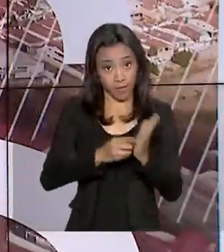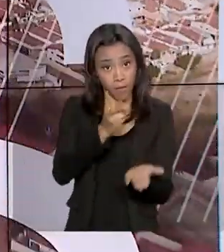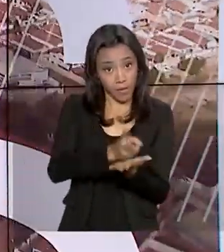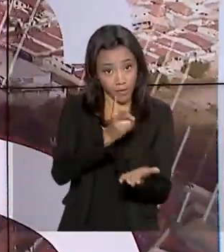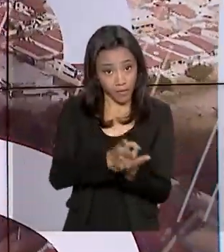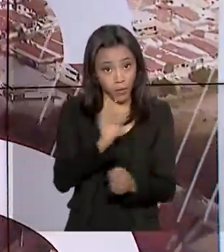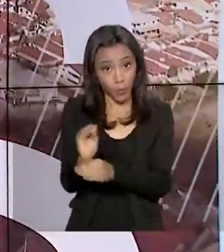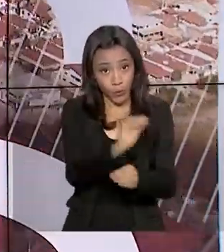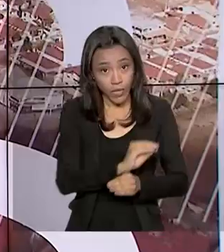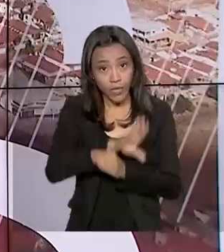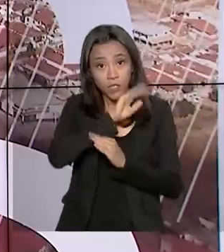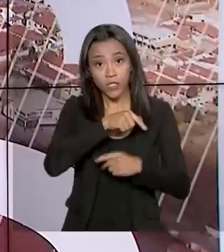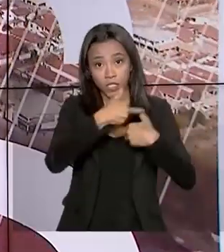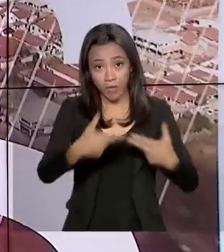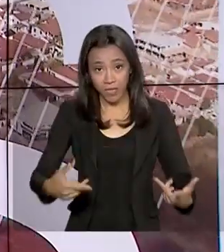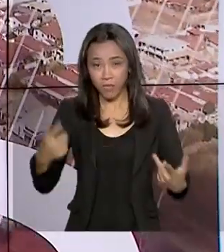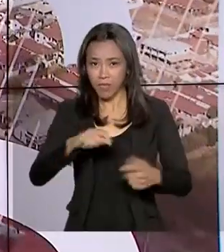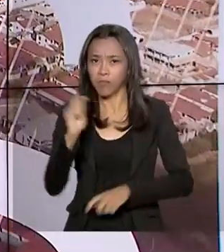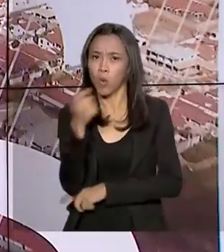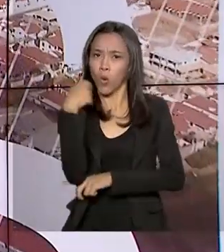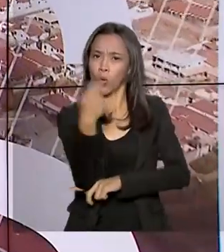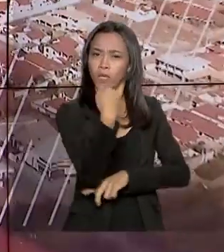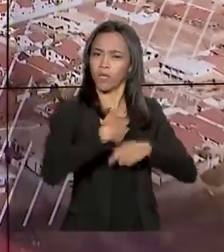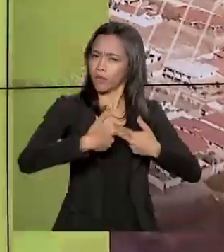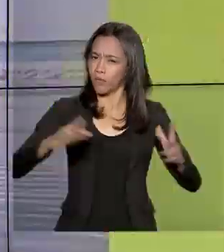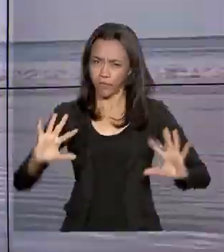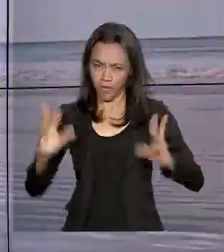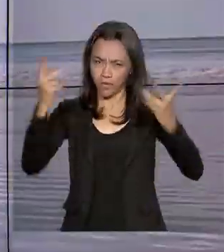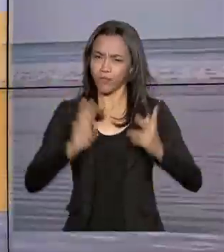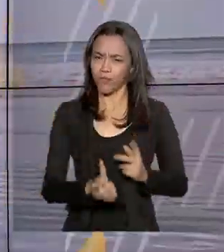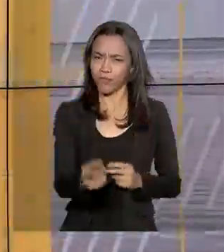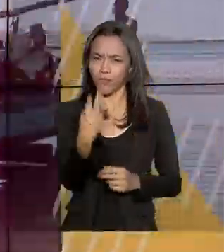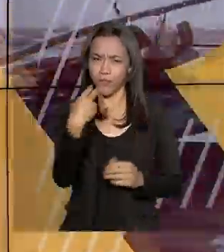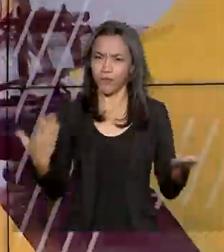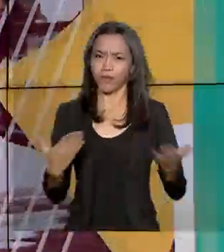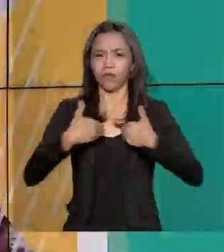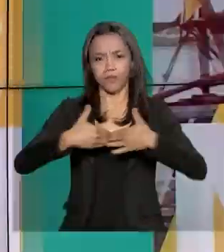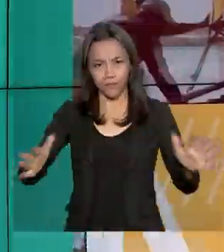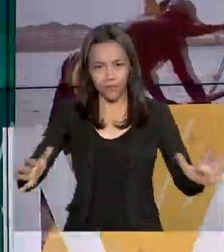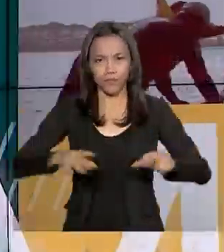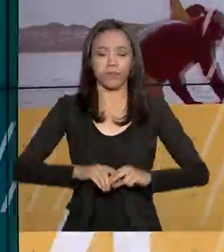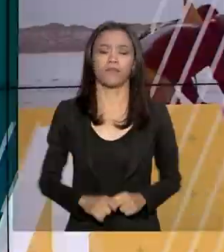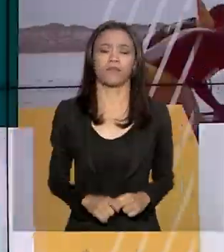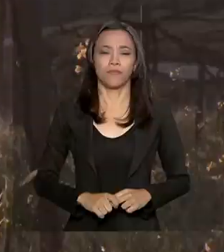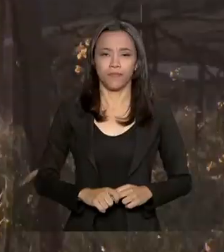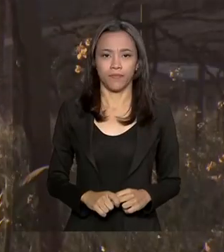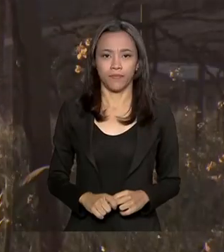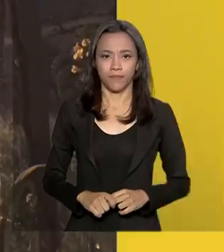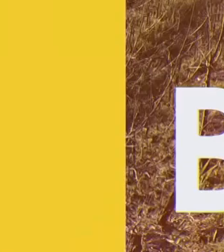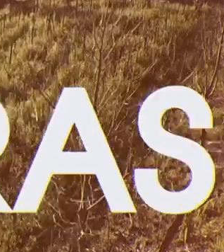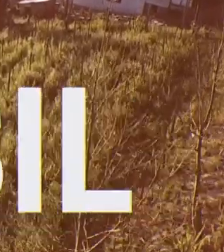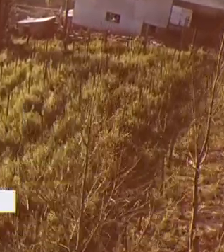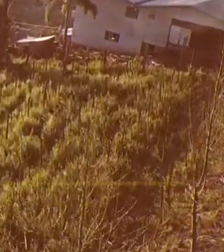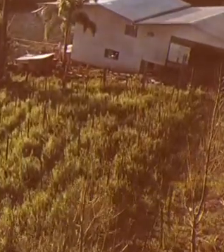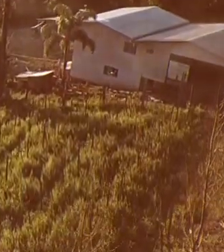bem-estar de animais que participam de rodeios e festas. Fique com a gente, o Brasil em Dia já está no ar.